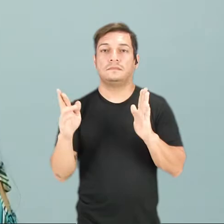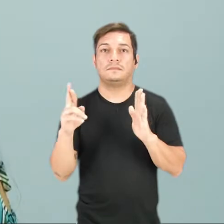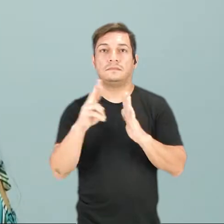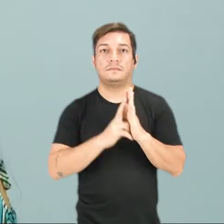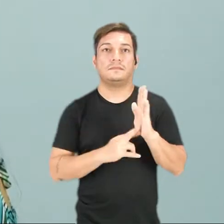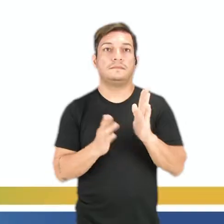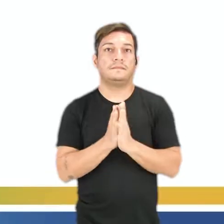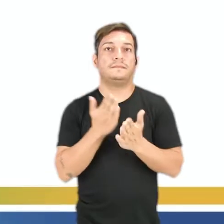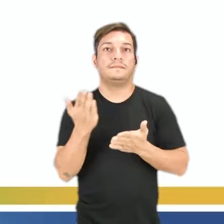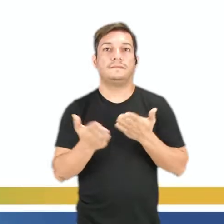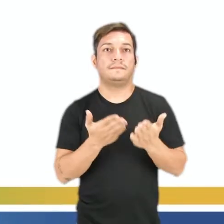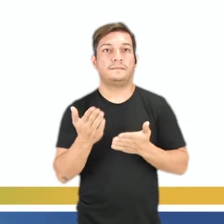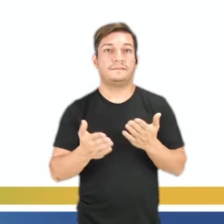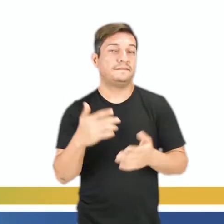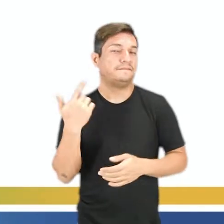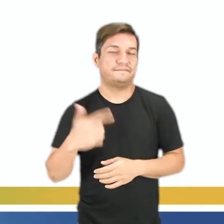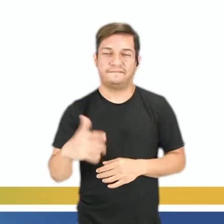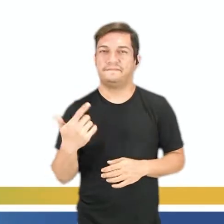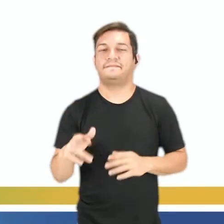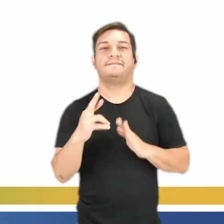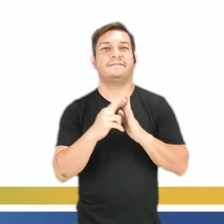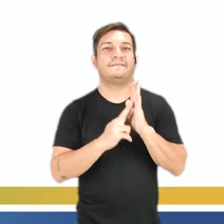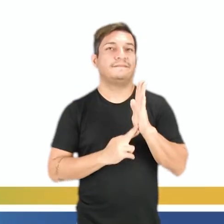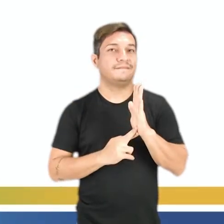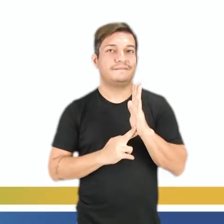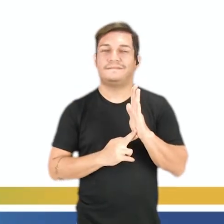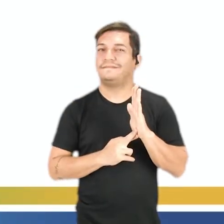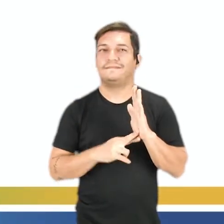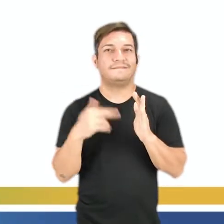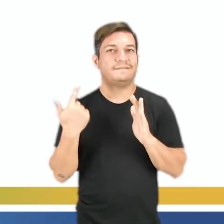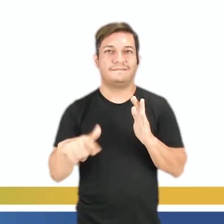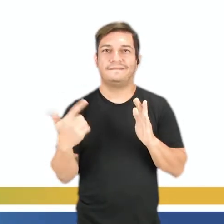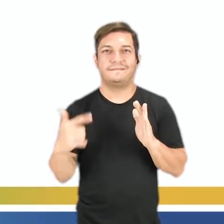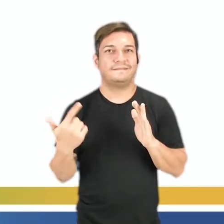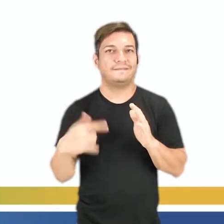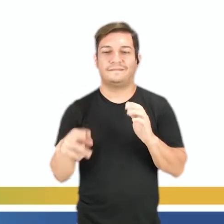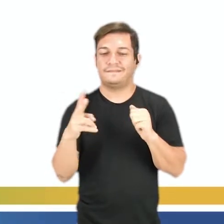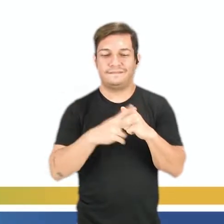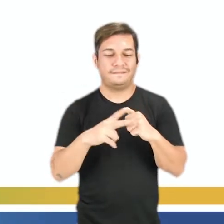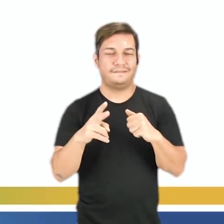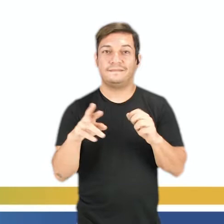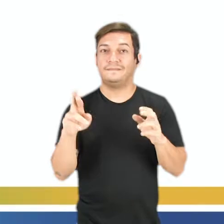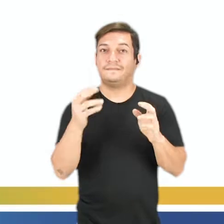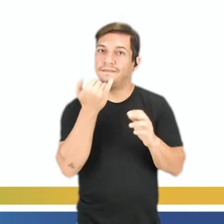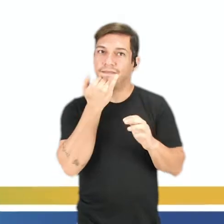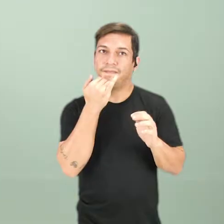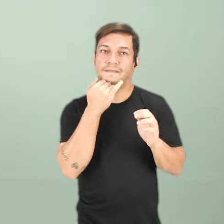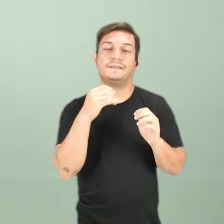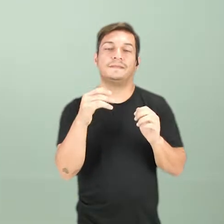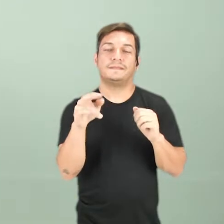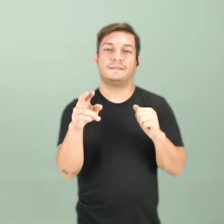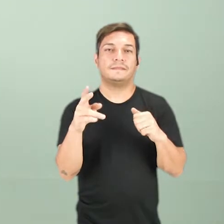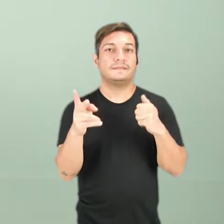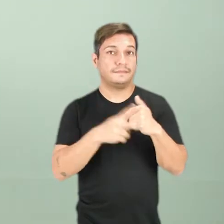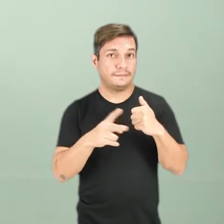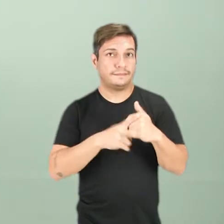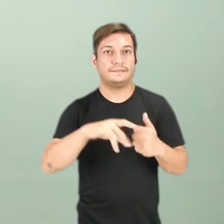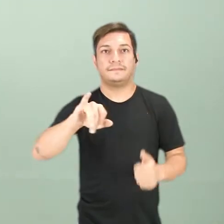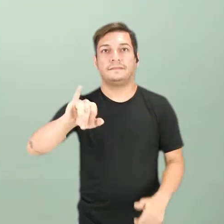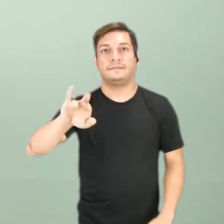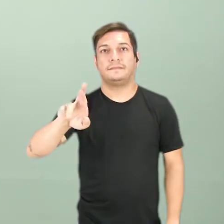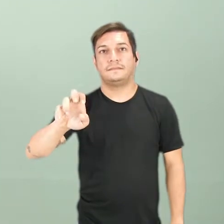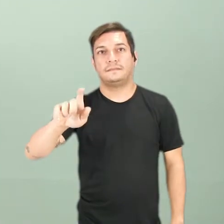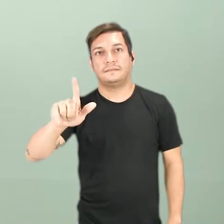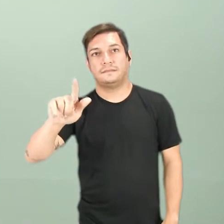maravilhosa! Não tem regra. Não tem regra para os verbos irregulares. Por isso que eles são